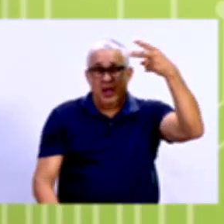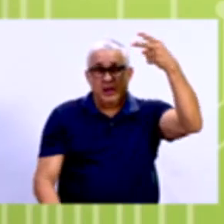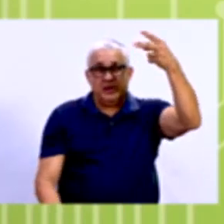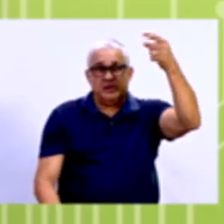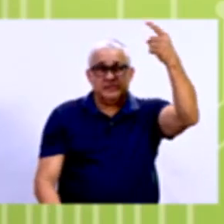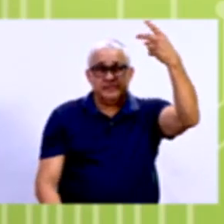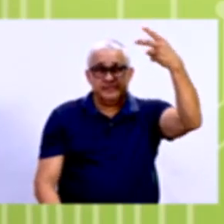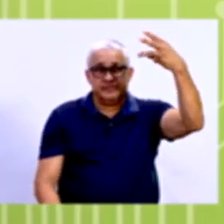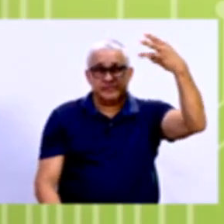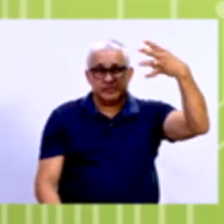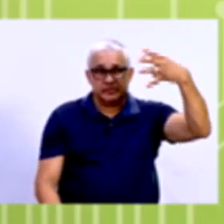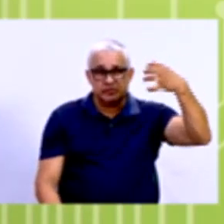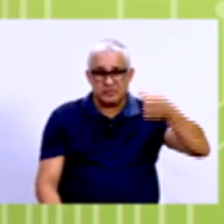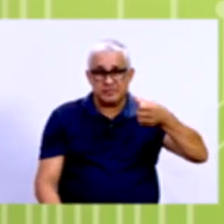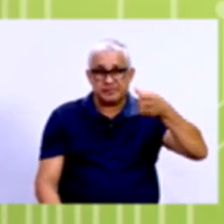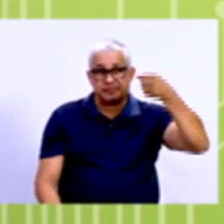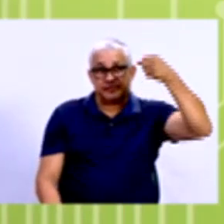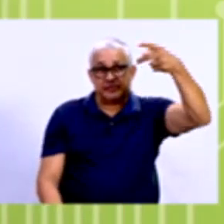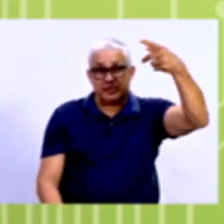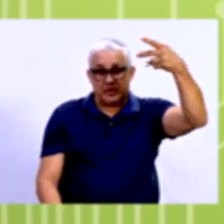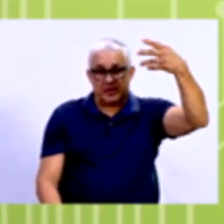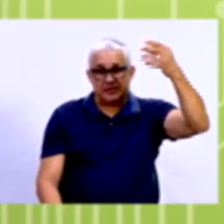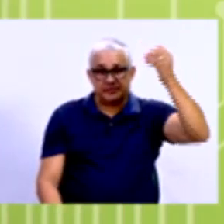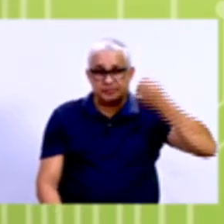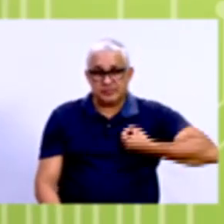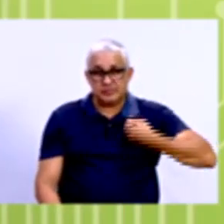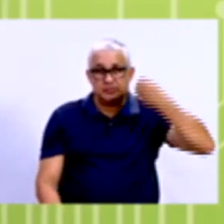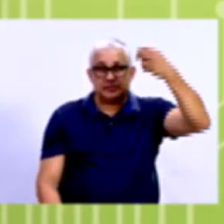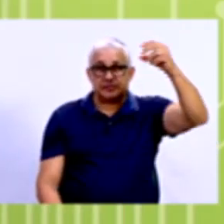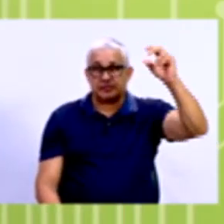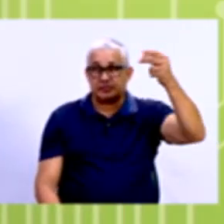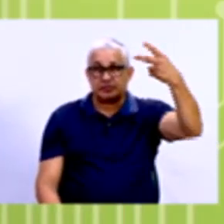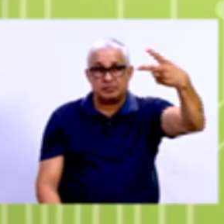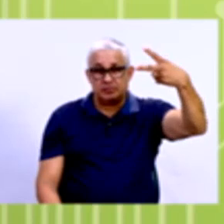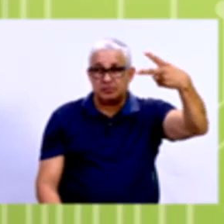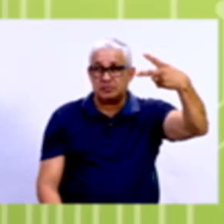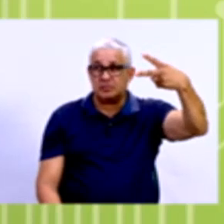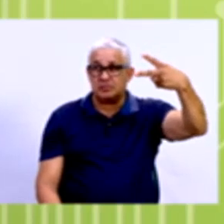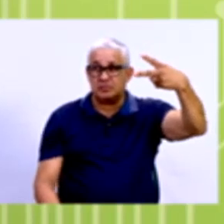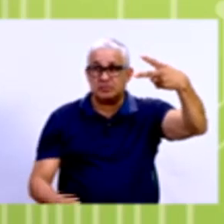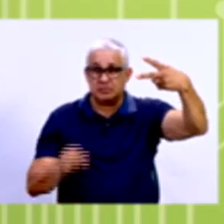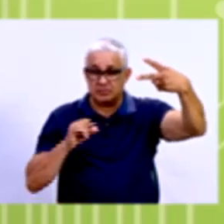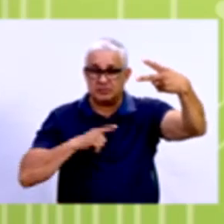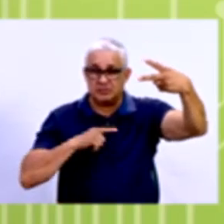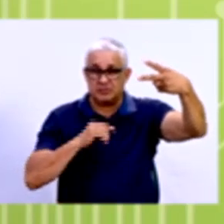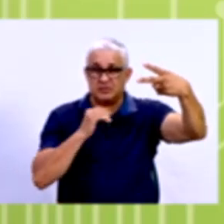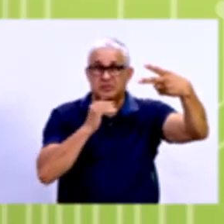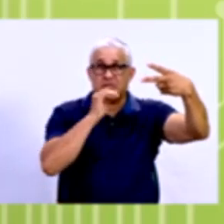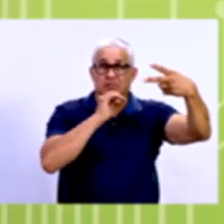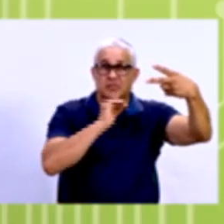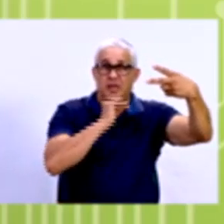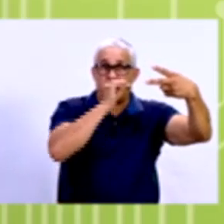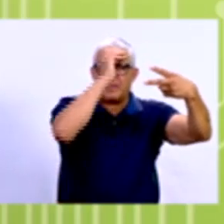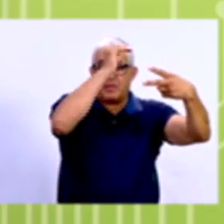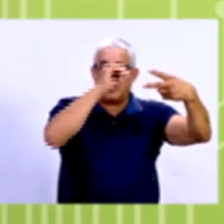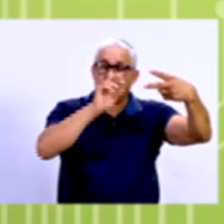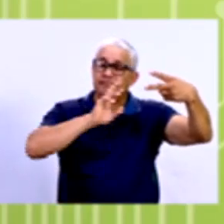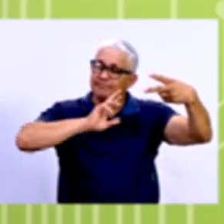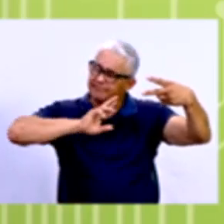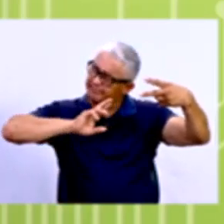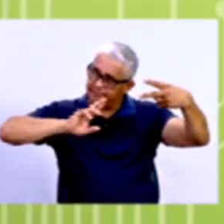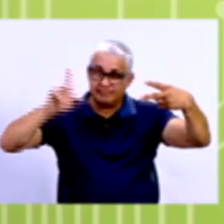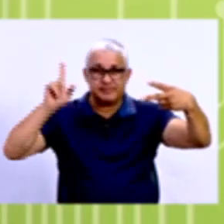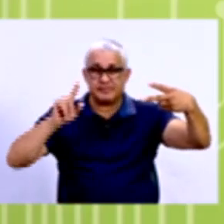seriam exatamente os mesmos que seriam se tivessem em ordem crescente, já vai dar uma diferença no